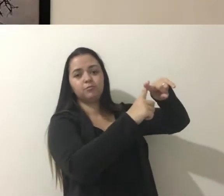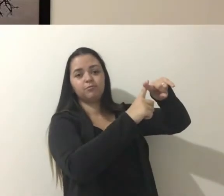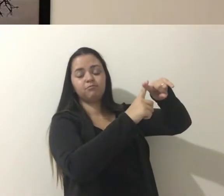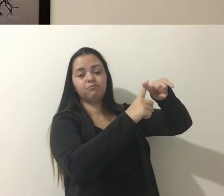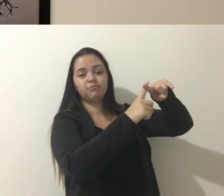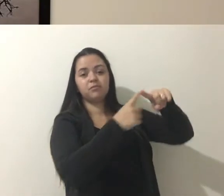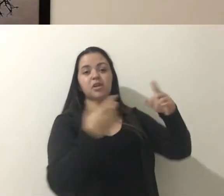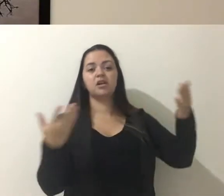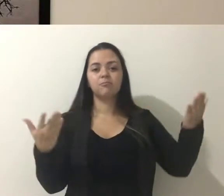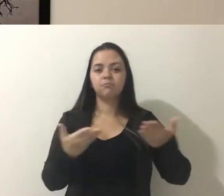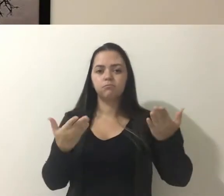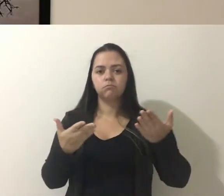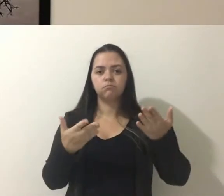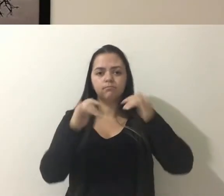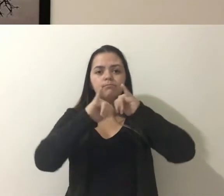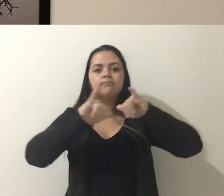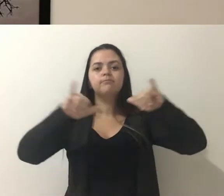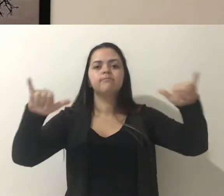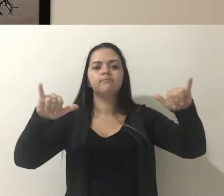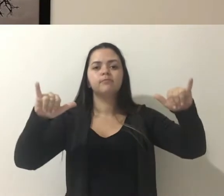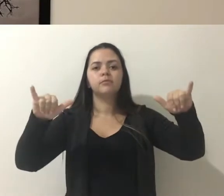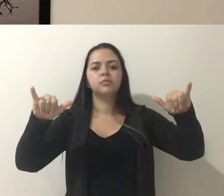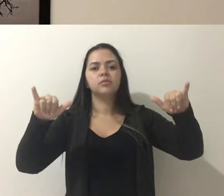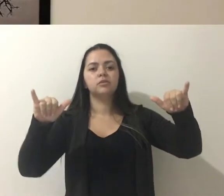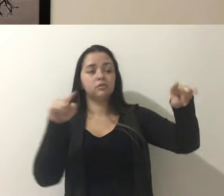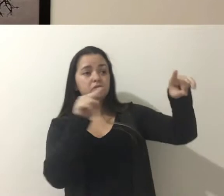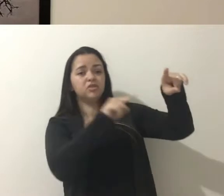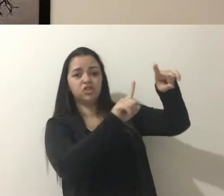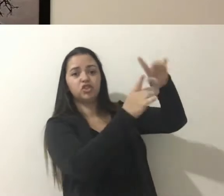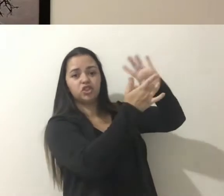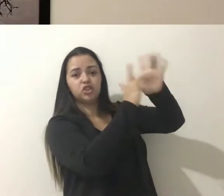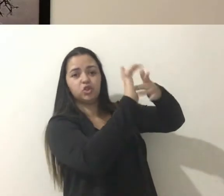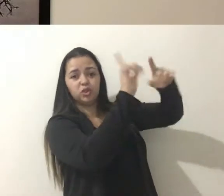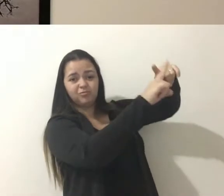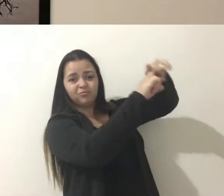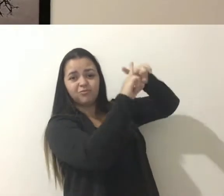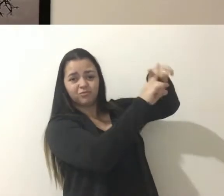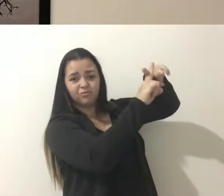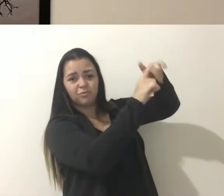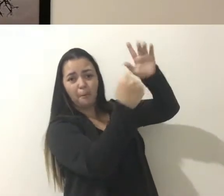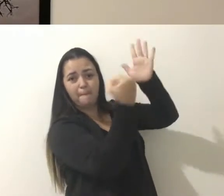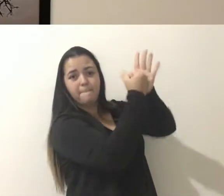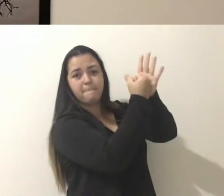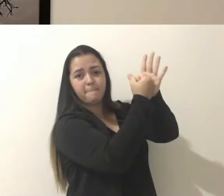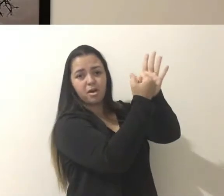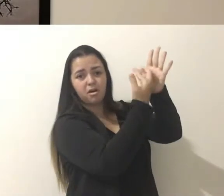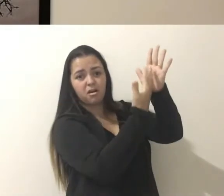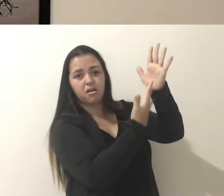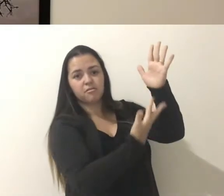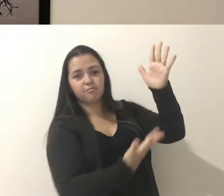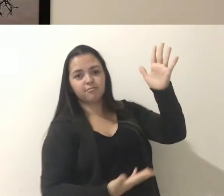para você, nessa oportunidade, que esse Jesus que morreu na cruz do